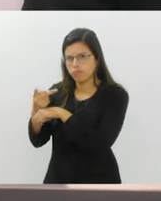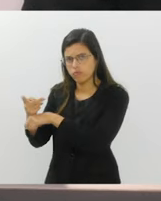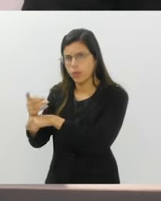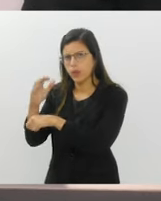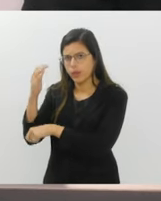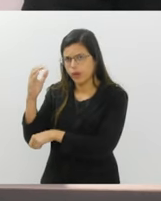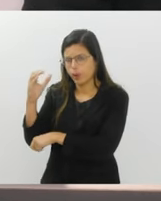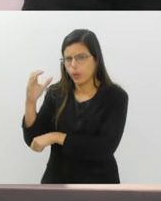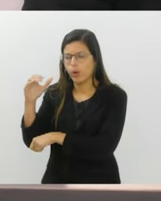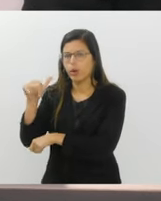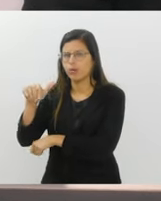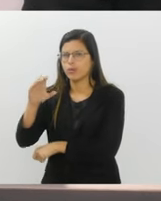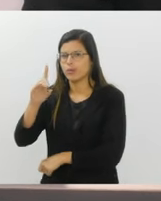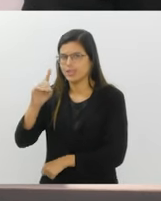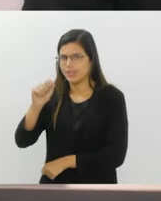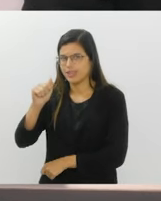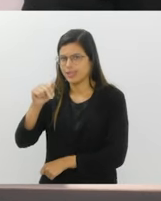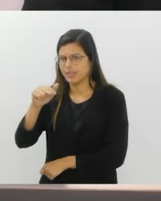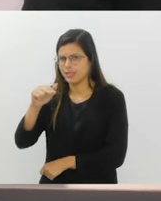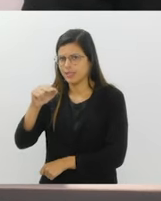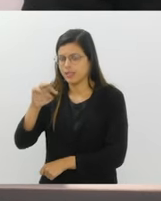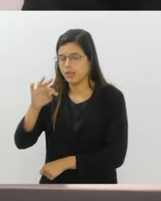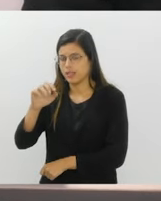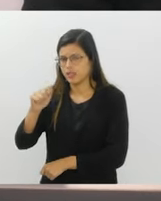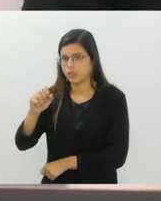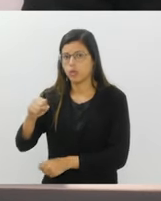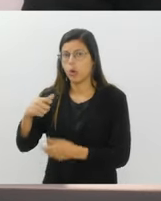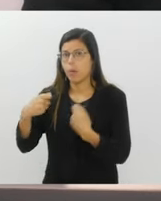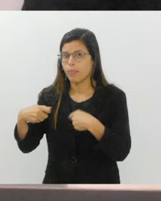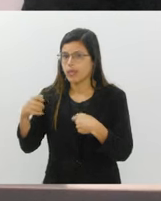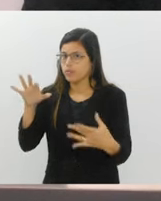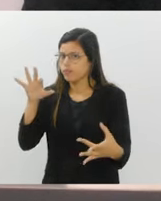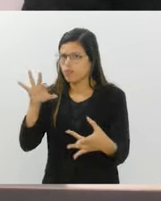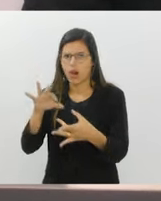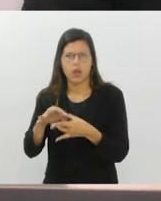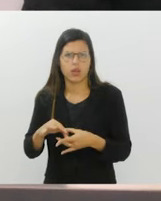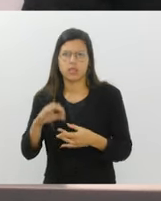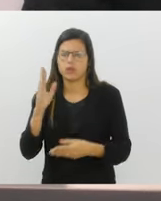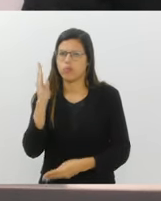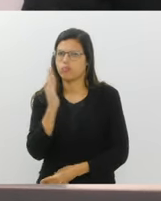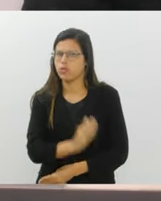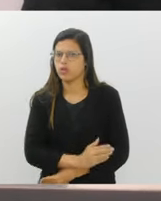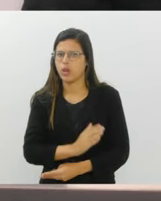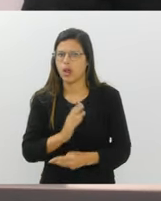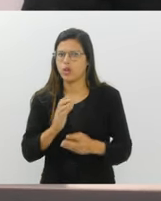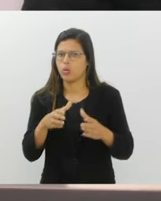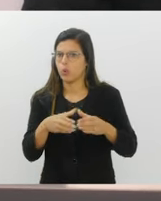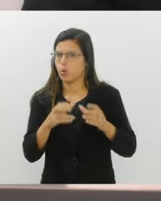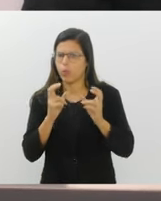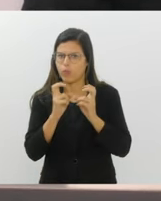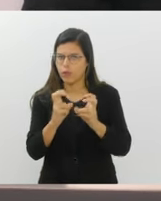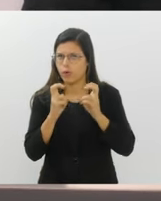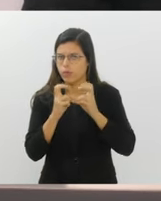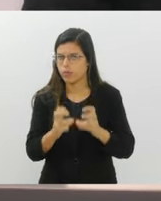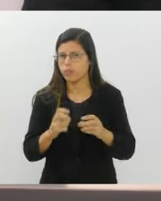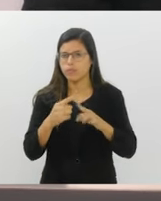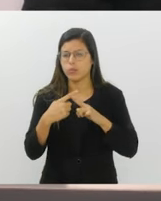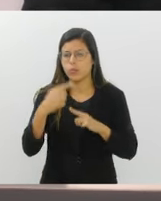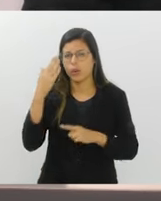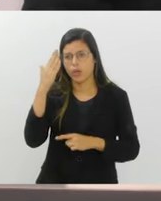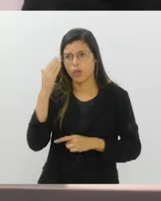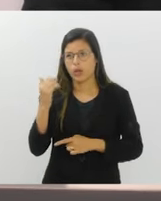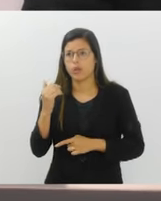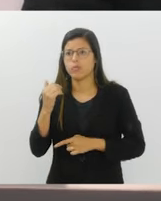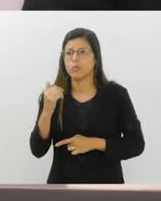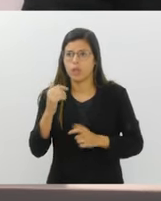Coronel, eu preciso ter uma ligação direta com o grupamento ferroviário. Porque eu que estou na agência, sei aonde são os